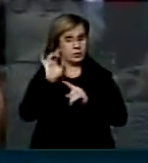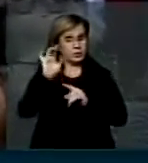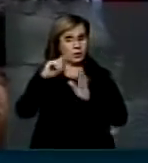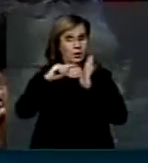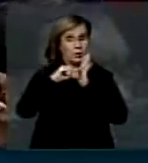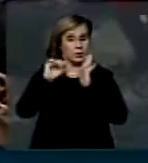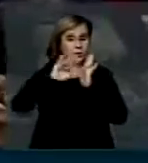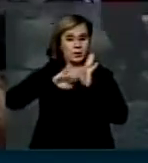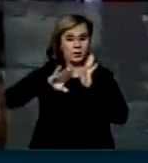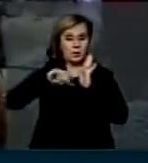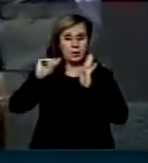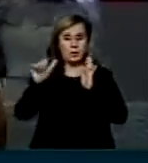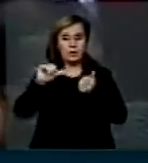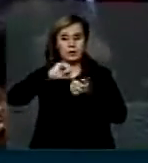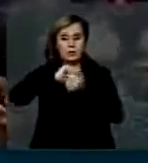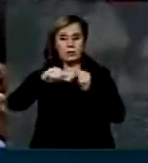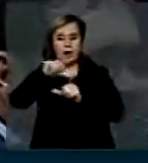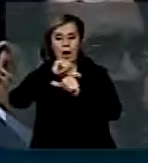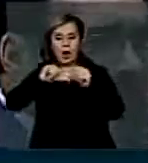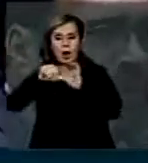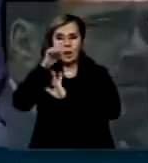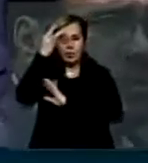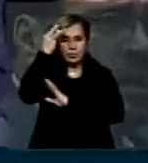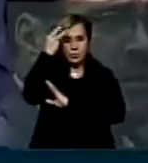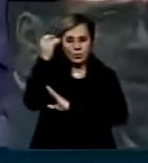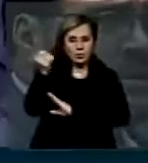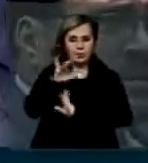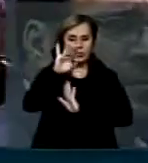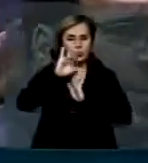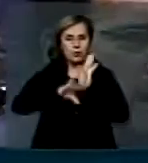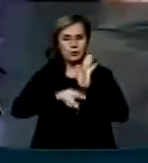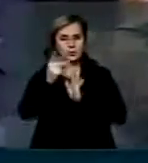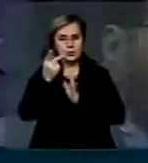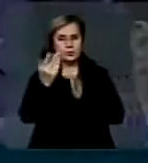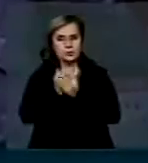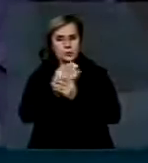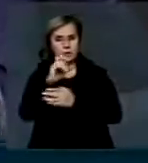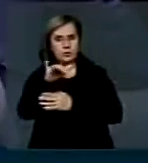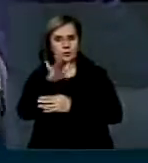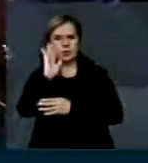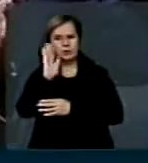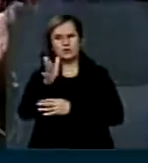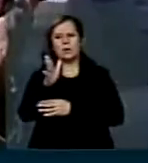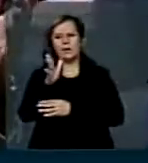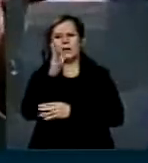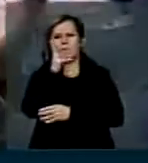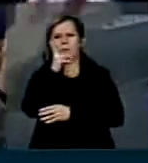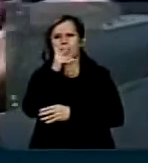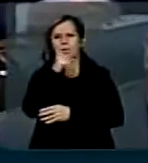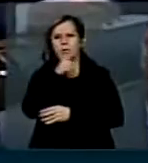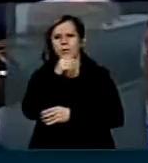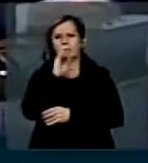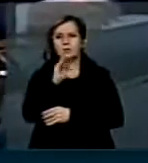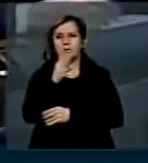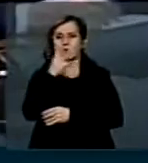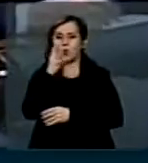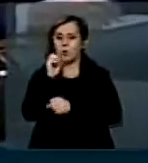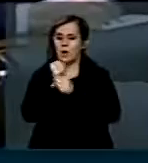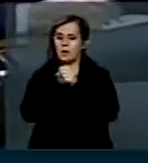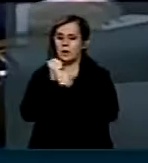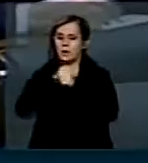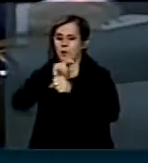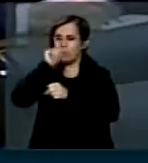essa atualização e modernização do Código já tardava, após 4 décadas de